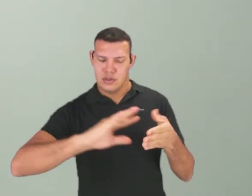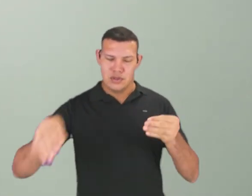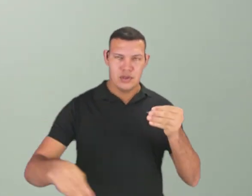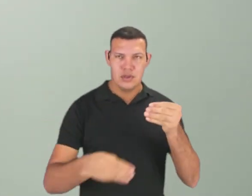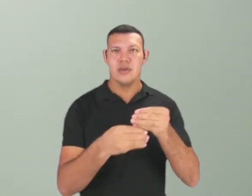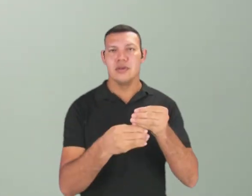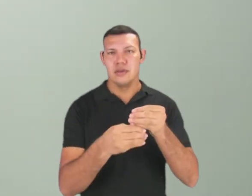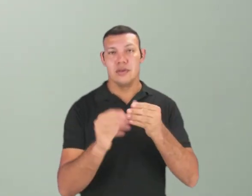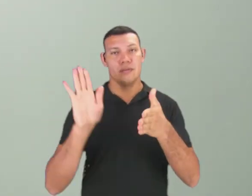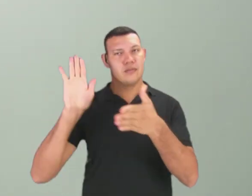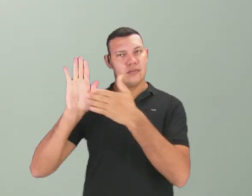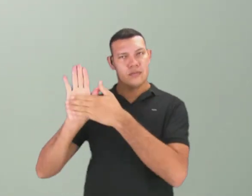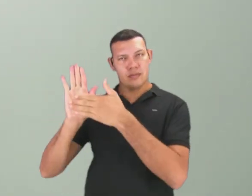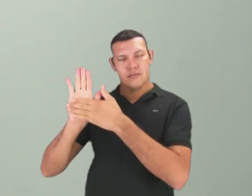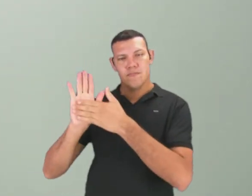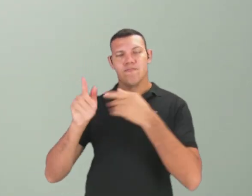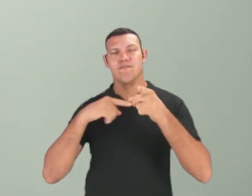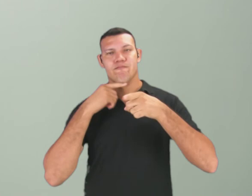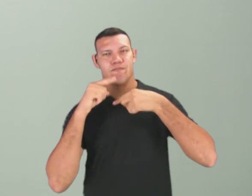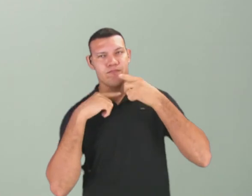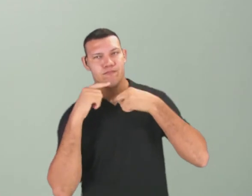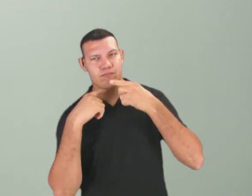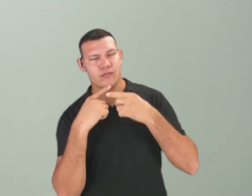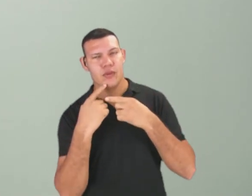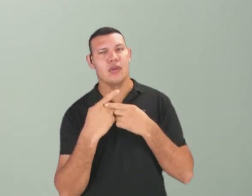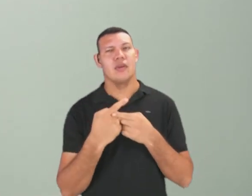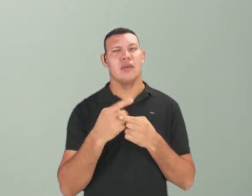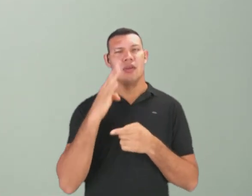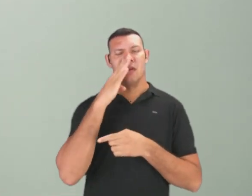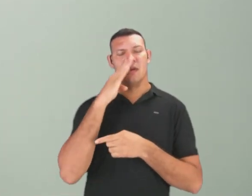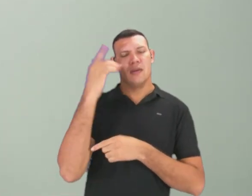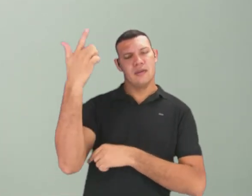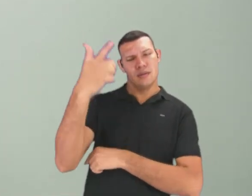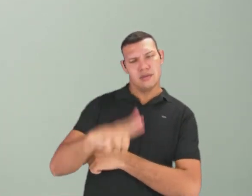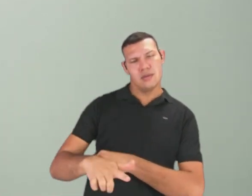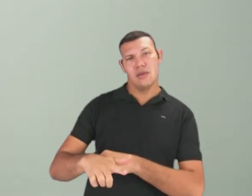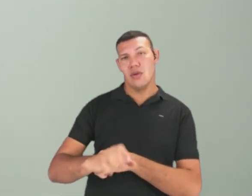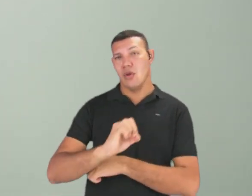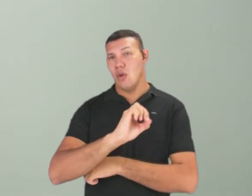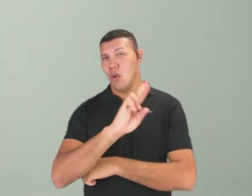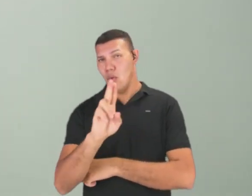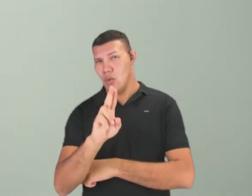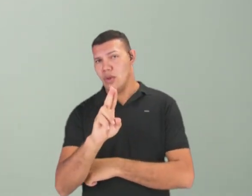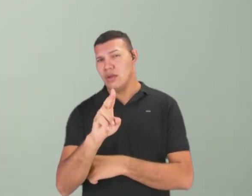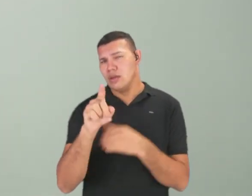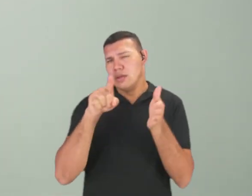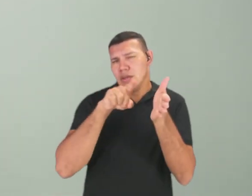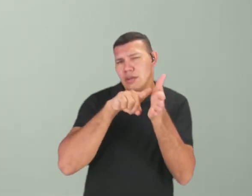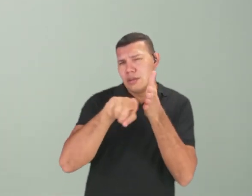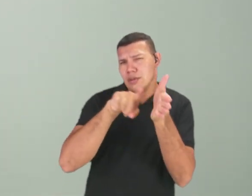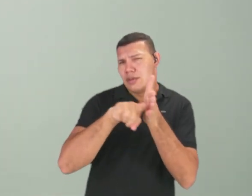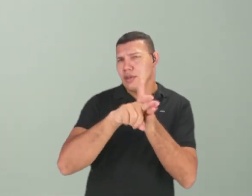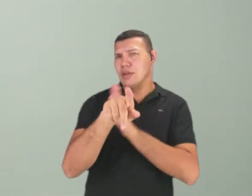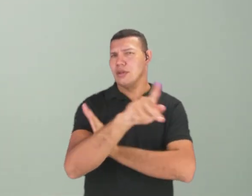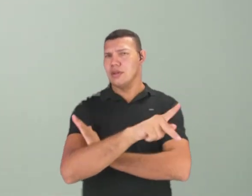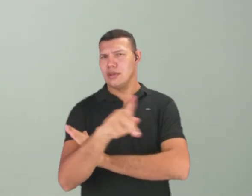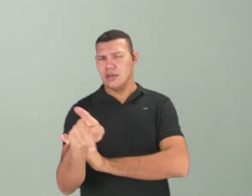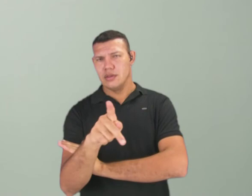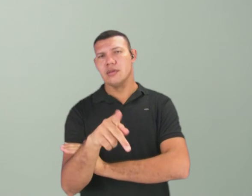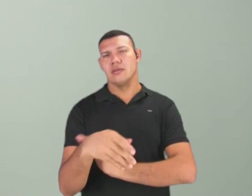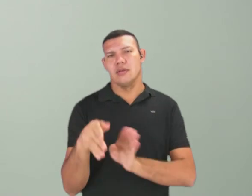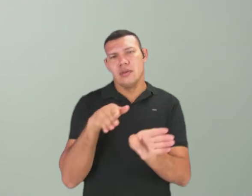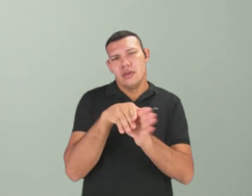lá. Tire suas dúvidas, revendo essa aula mais uma vez, ou procure a ajuda do seu professor, a